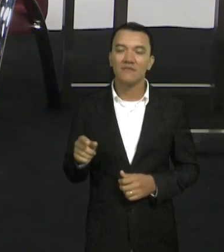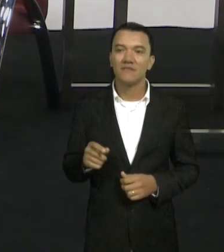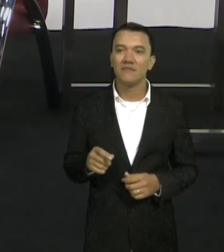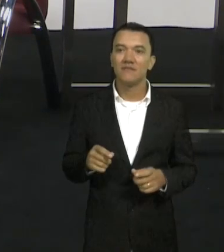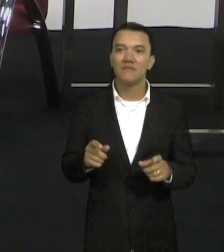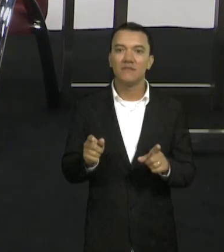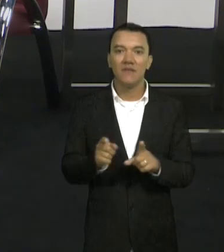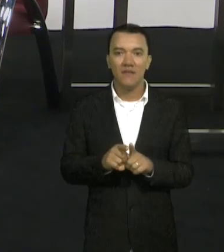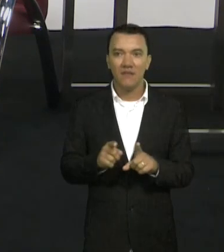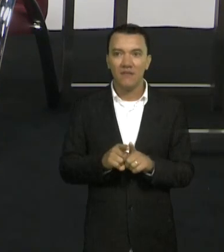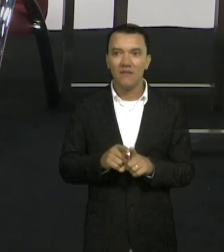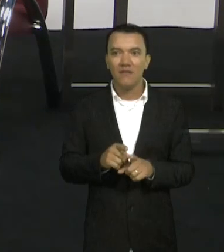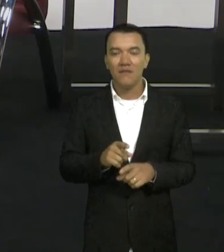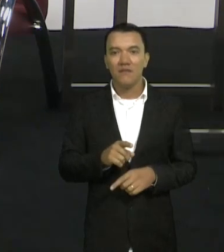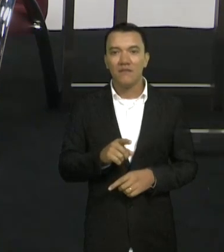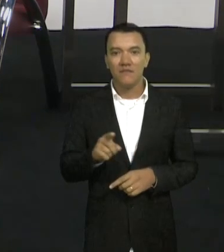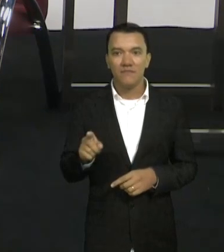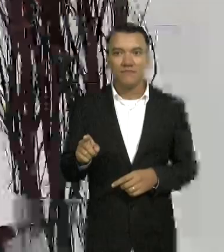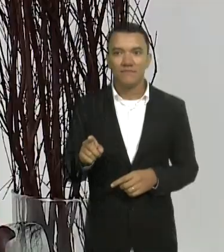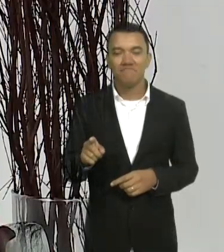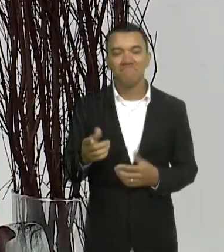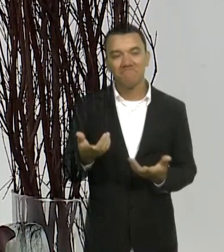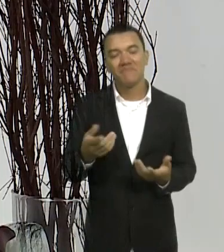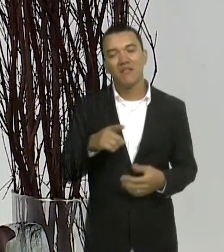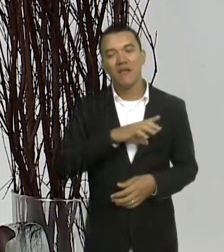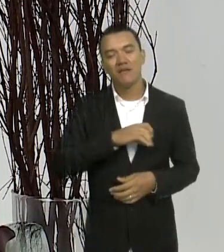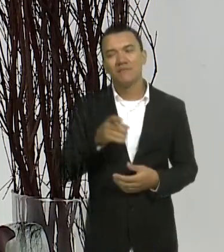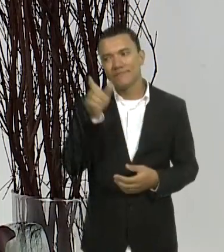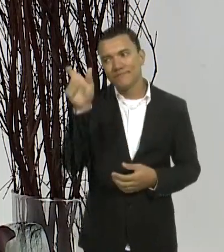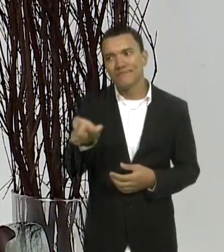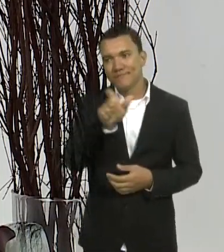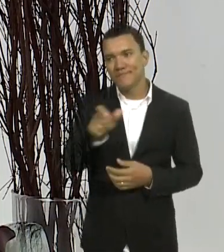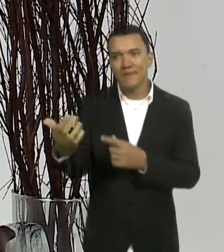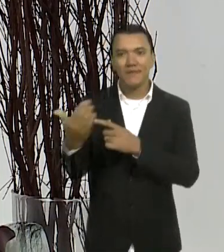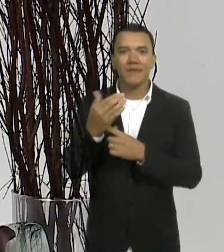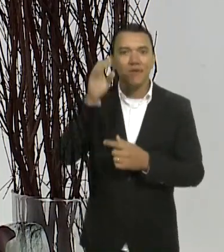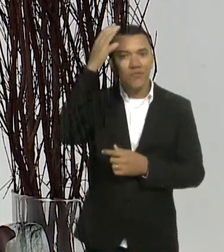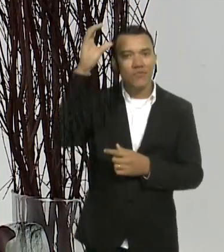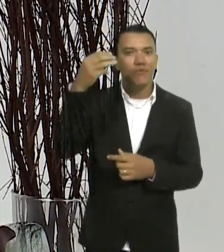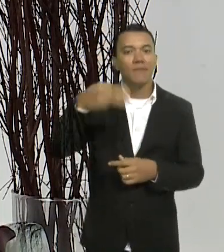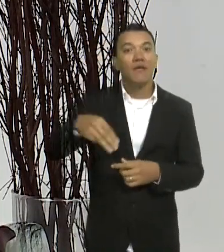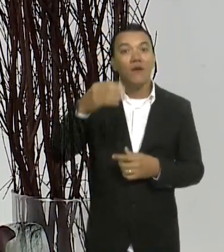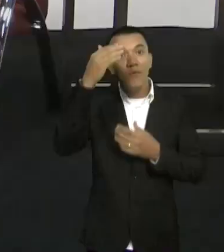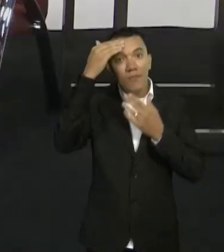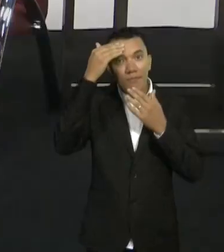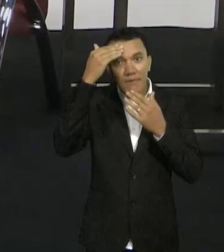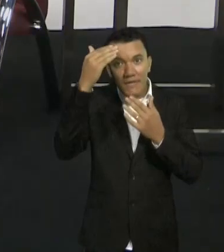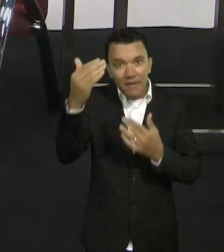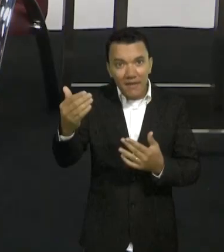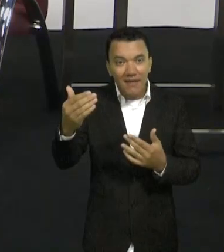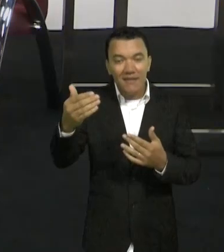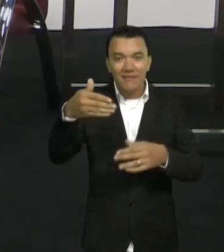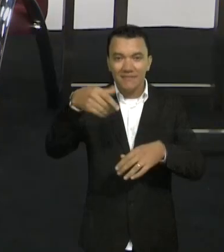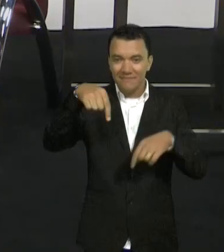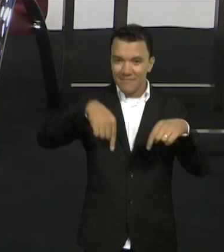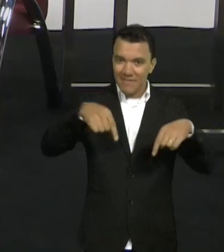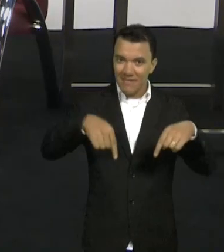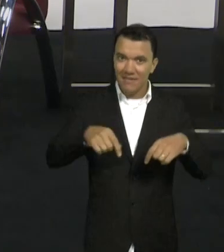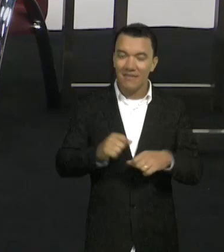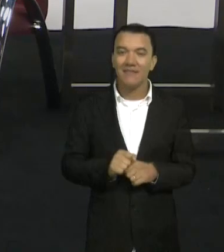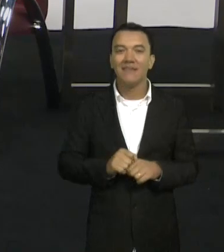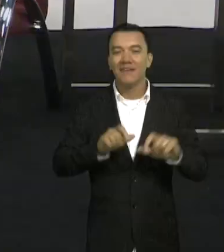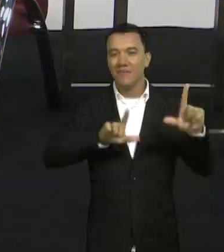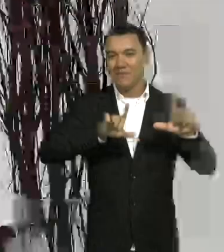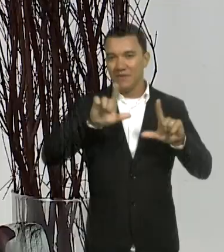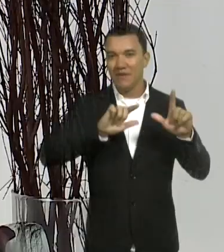que amam a cultura, o que seria, né, da nossa cultura maranhense? Isso muito mesmo. Obrigada pela tua presença, Carla, autor da